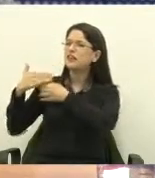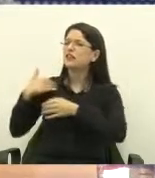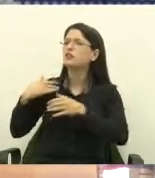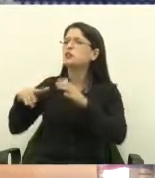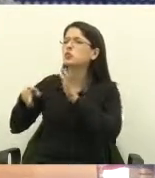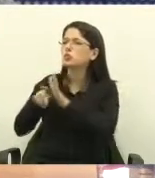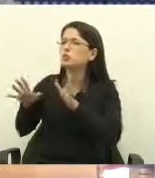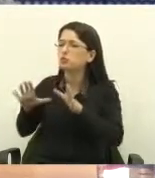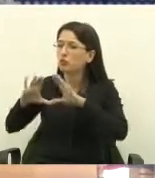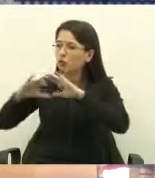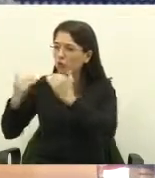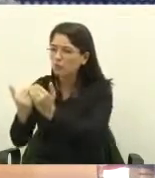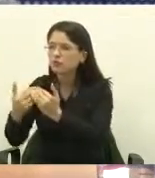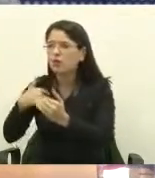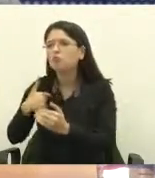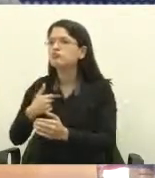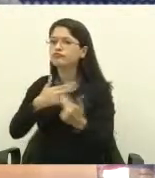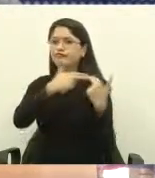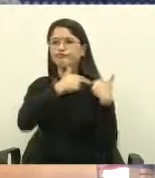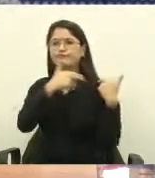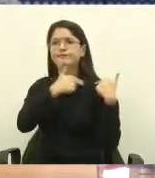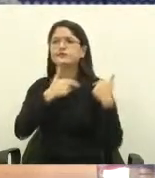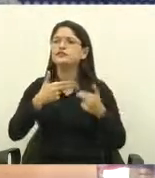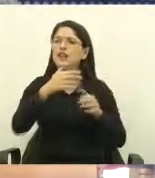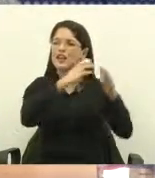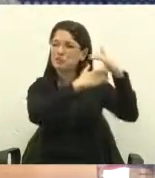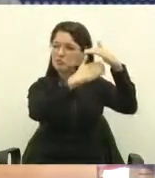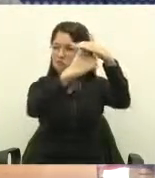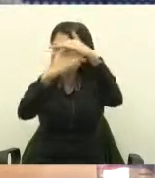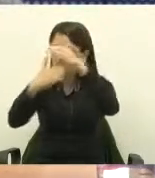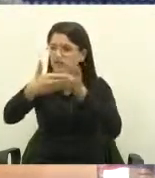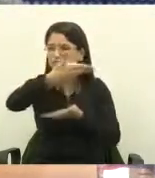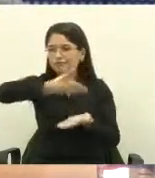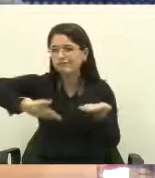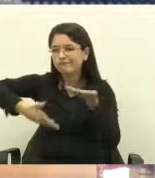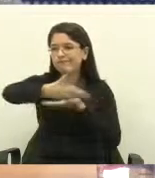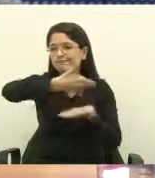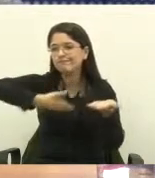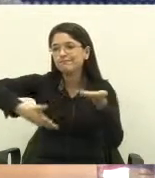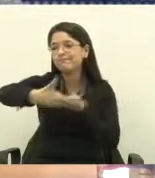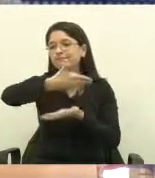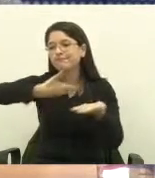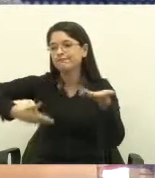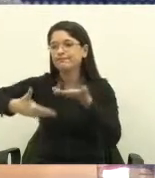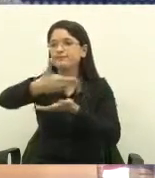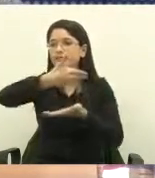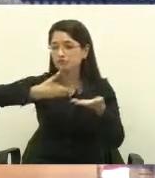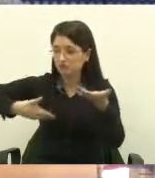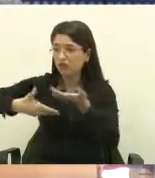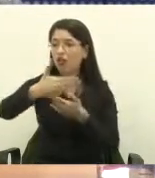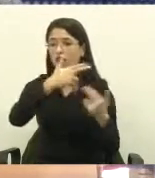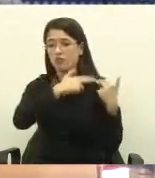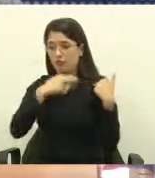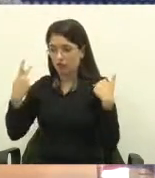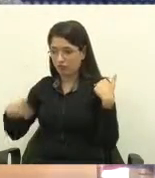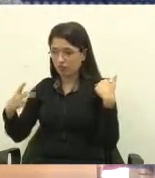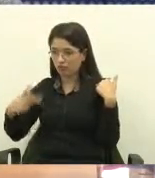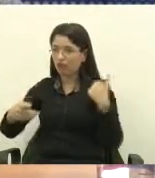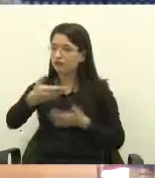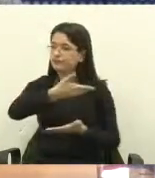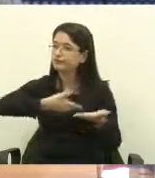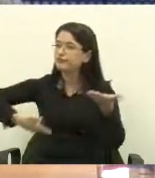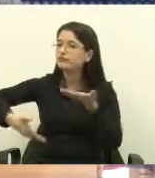de dialogar com as empresas, todos esses setores tripartite. Ela tinha um papel de dialogar com as empresas na